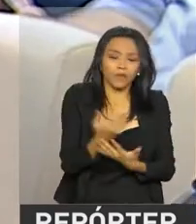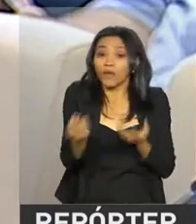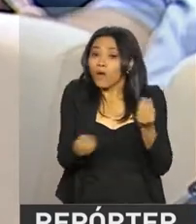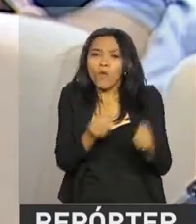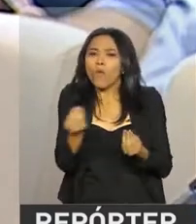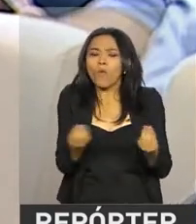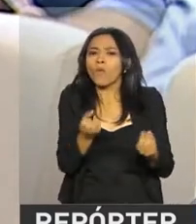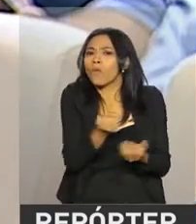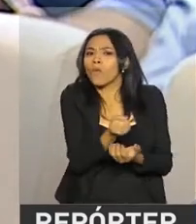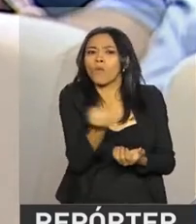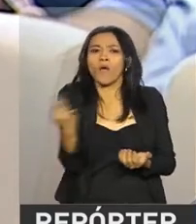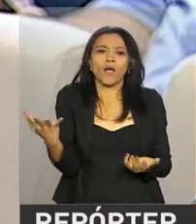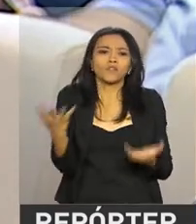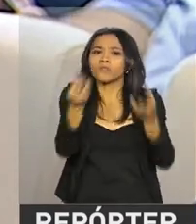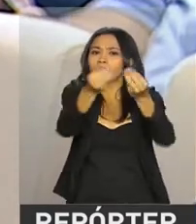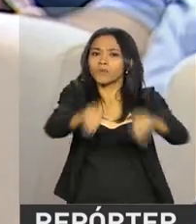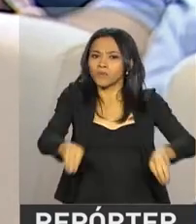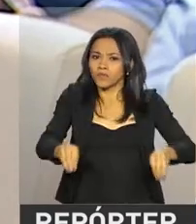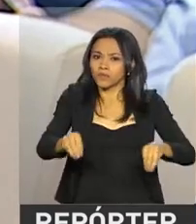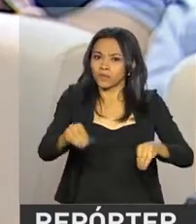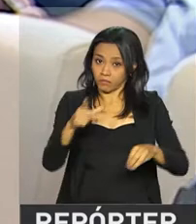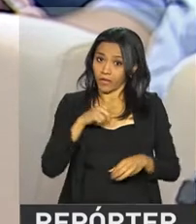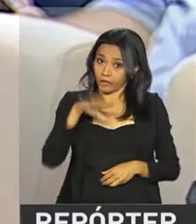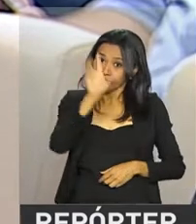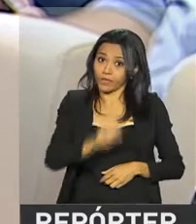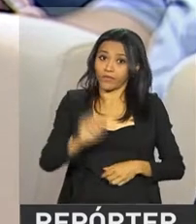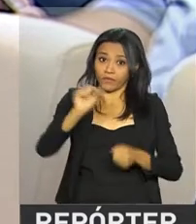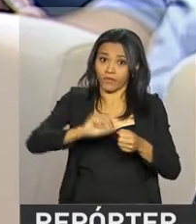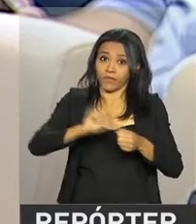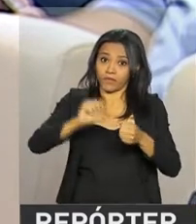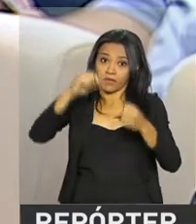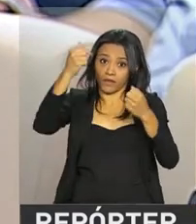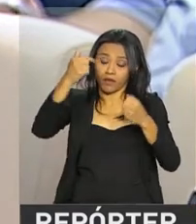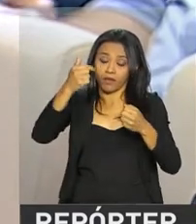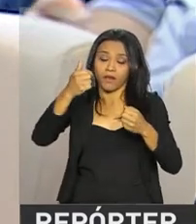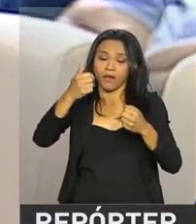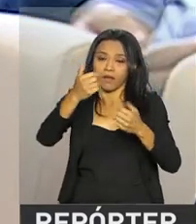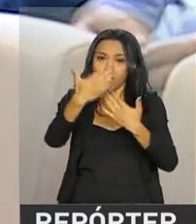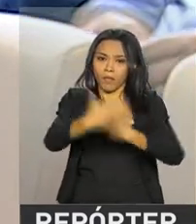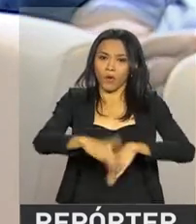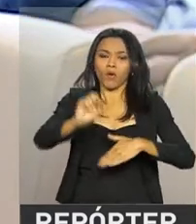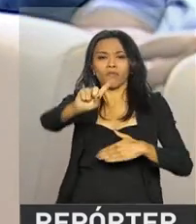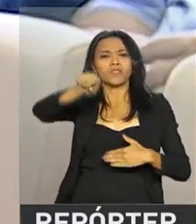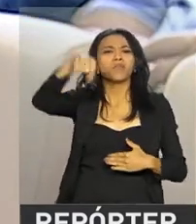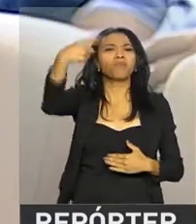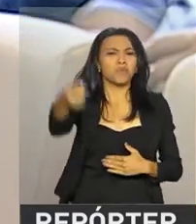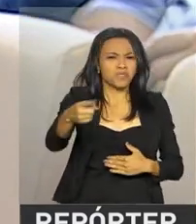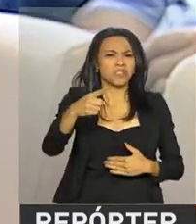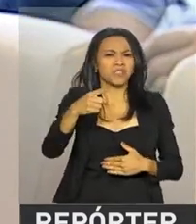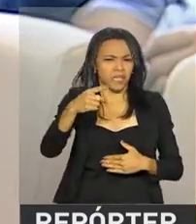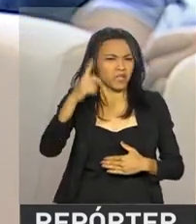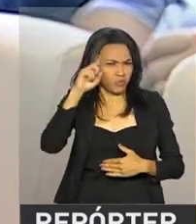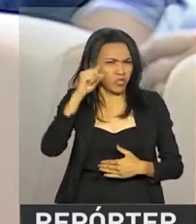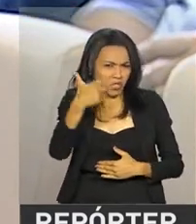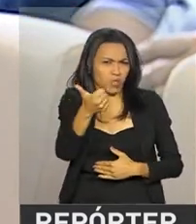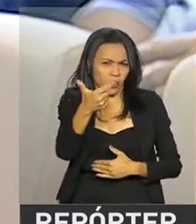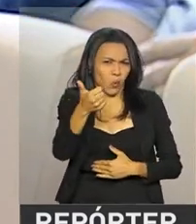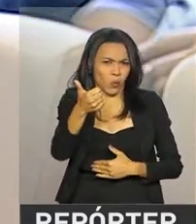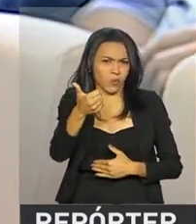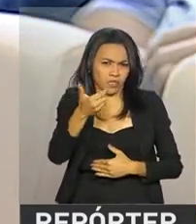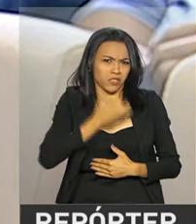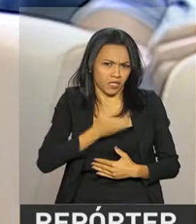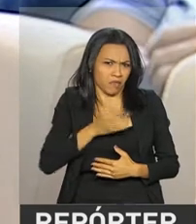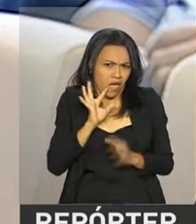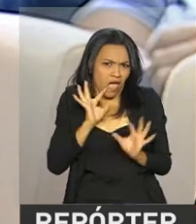ter sofrido para ter direito a essa prova, que vai ser aplicada, se não me engano, no dia 12 de dezembro, né? Também queria confirmar